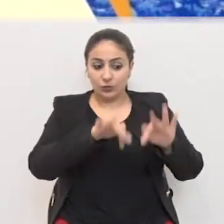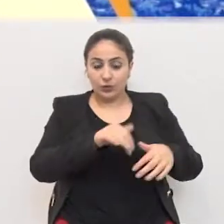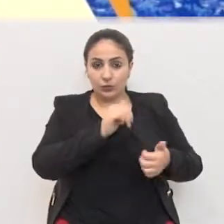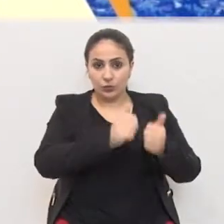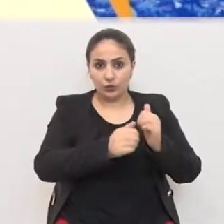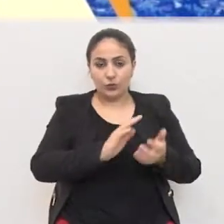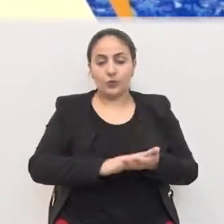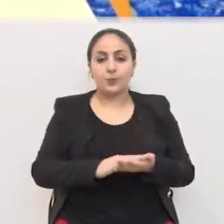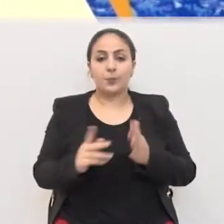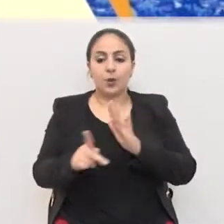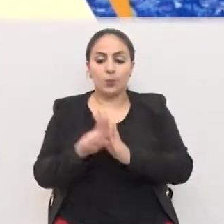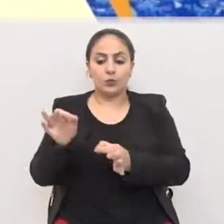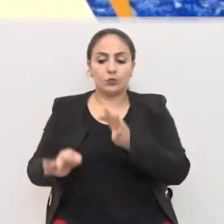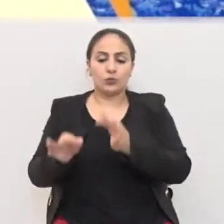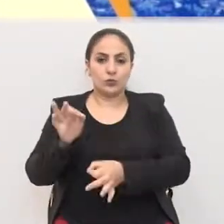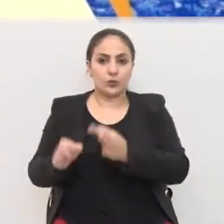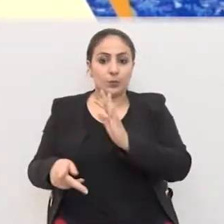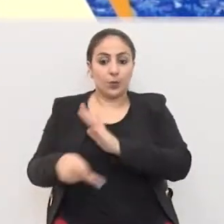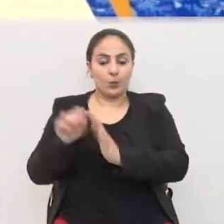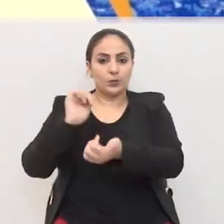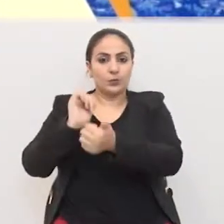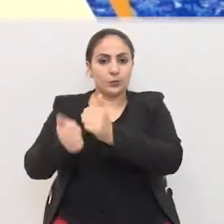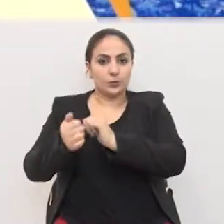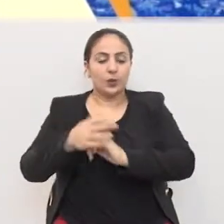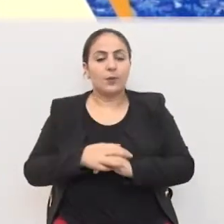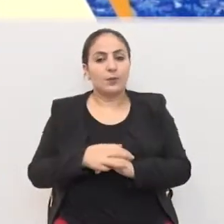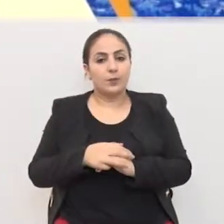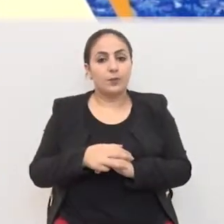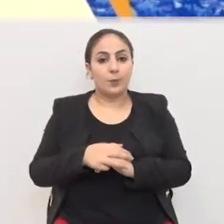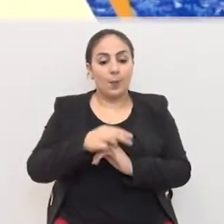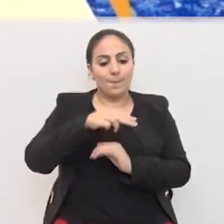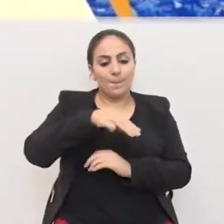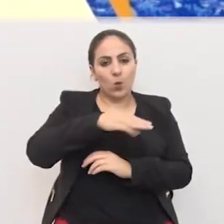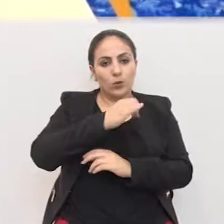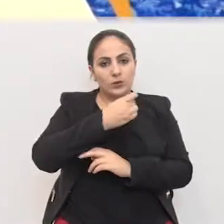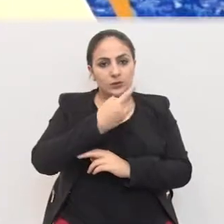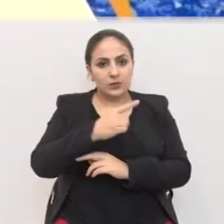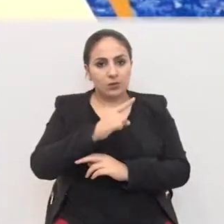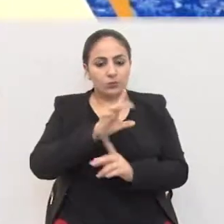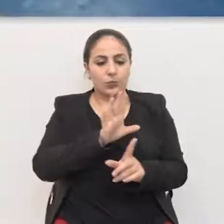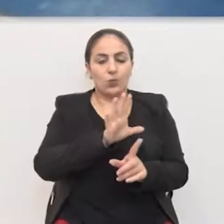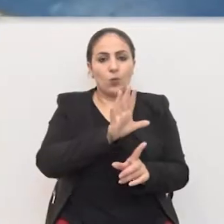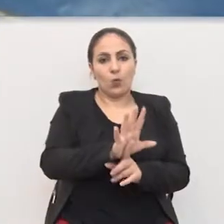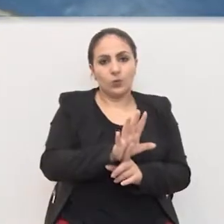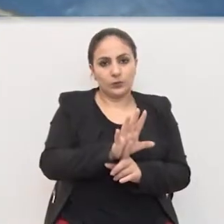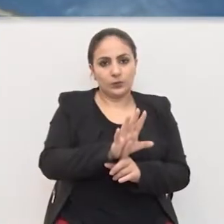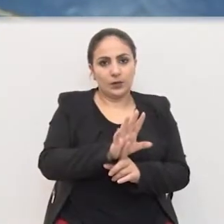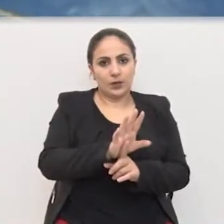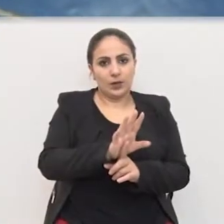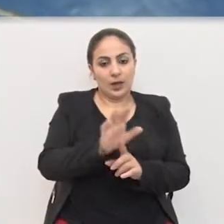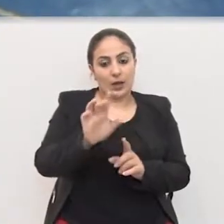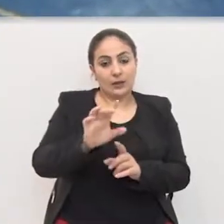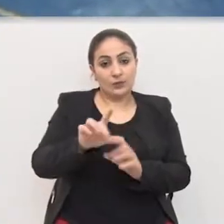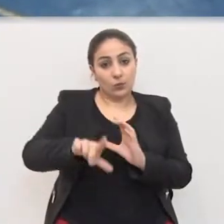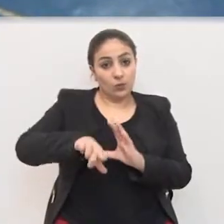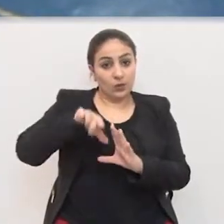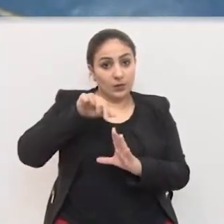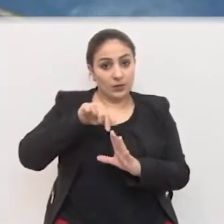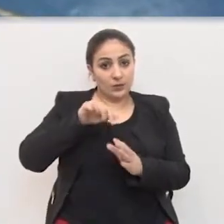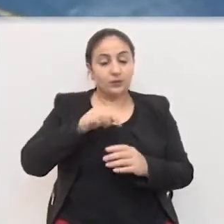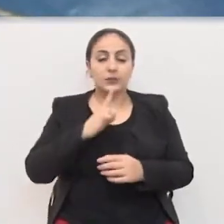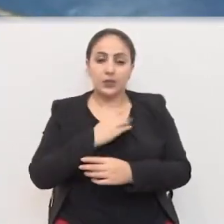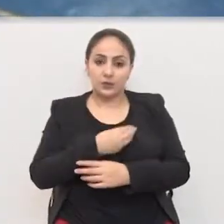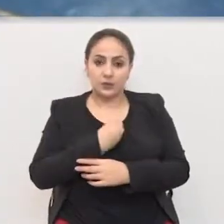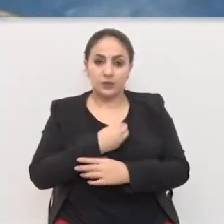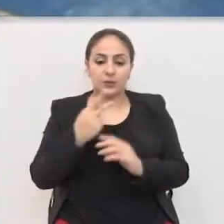Justiça Desportiva. Uma moção de repúdio tramita na Câmara de Vereadores. O processo surgiu depois de